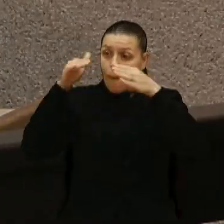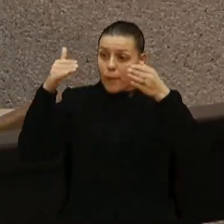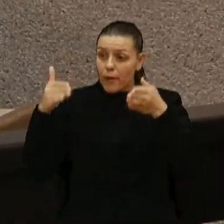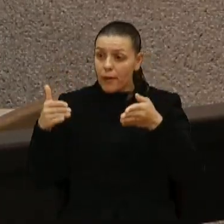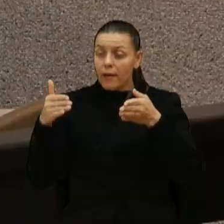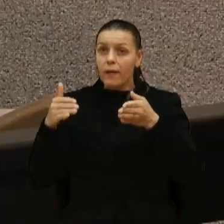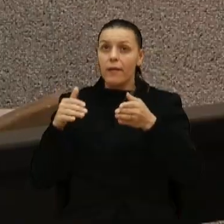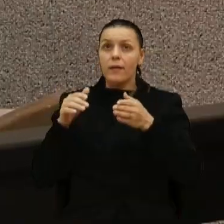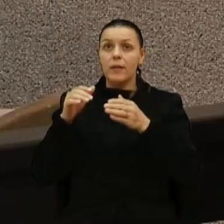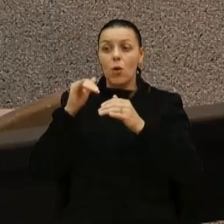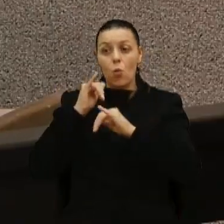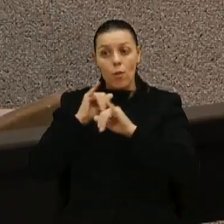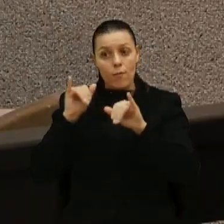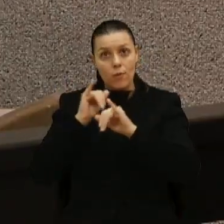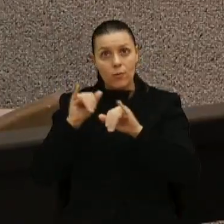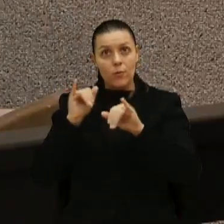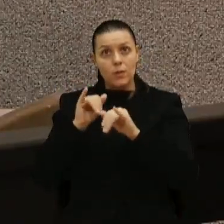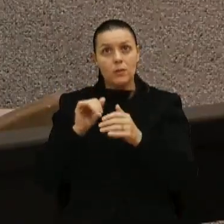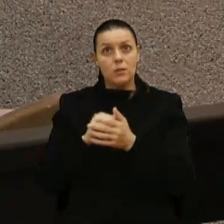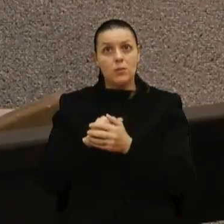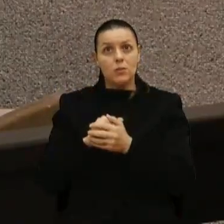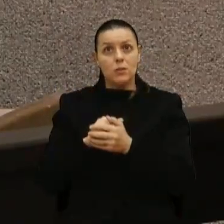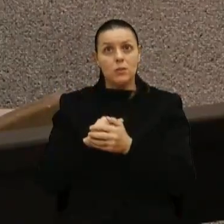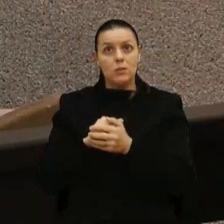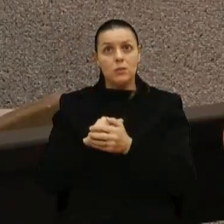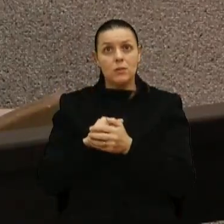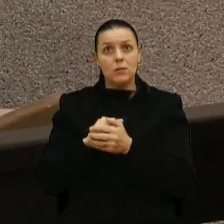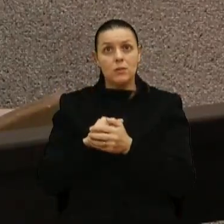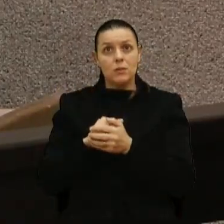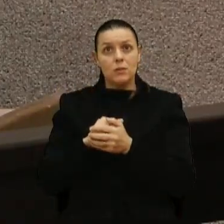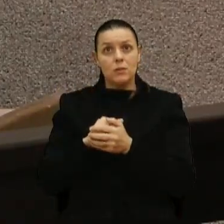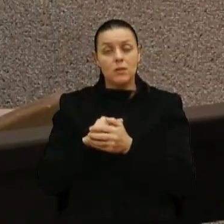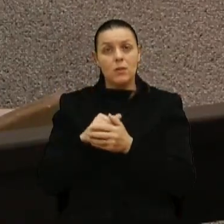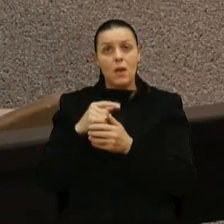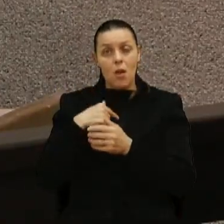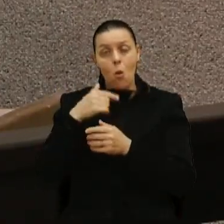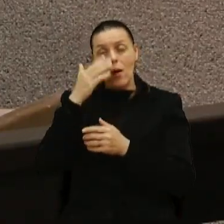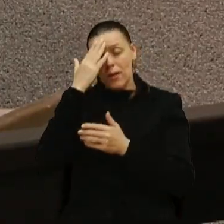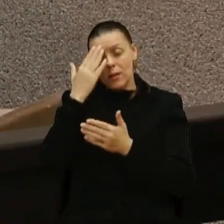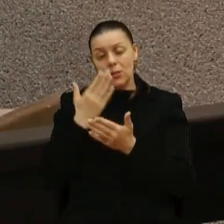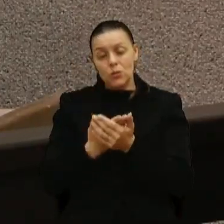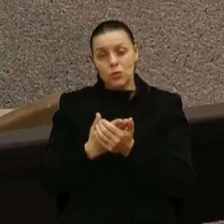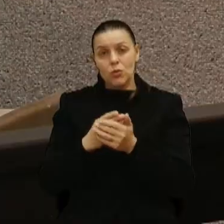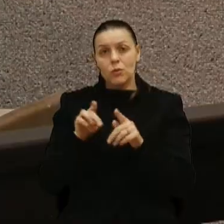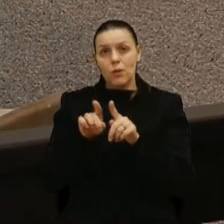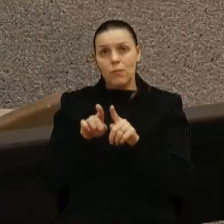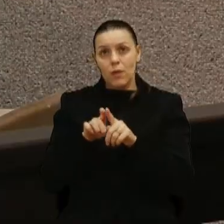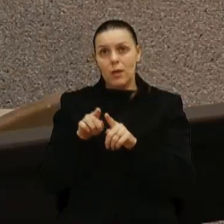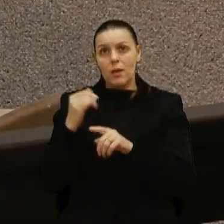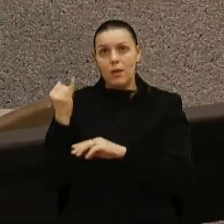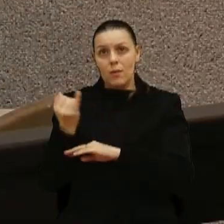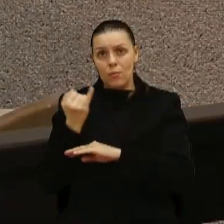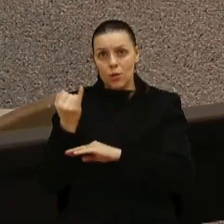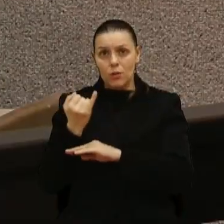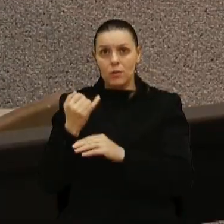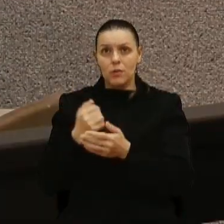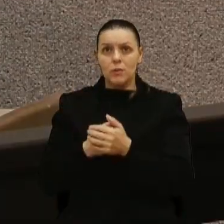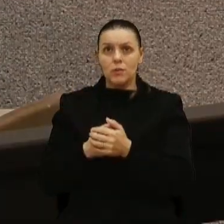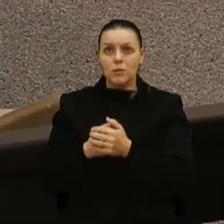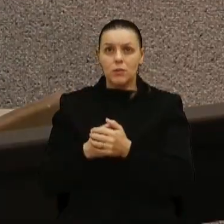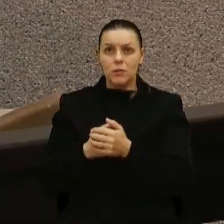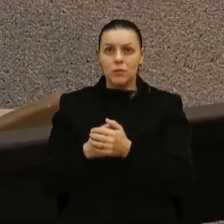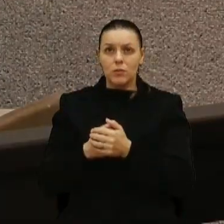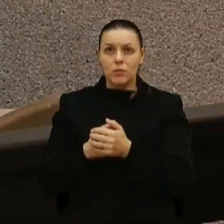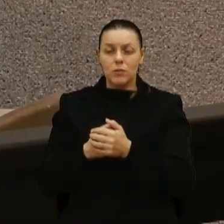com informações, bem iluminadas. Então, eu acredito ser muito importante essa